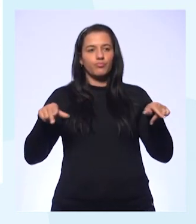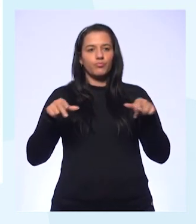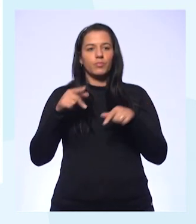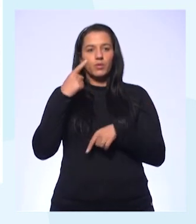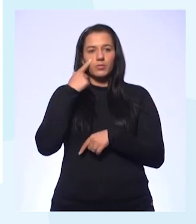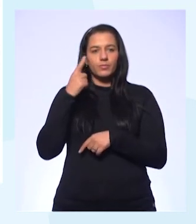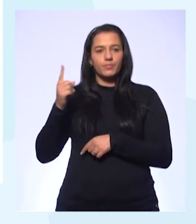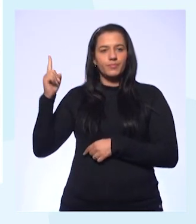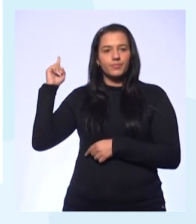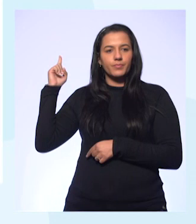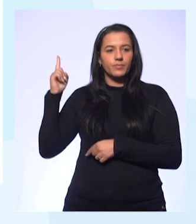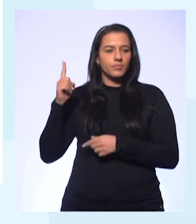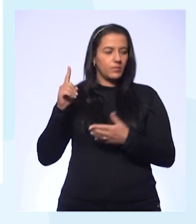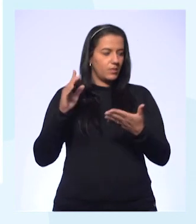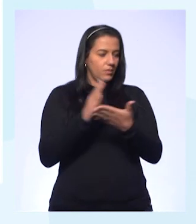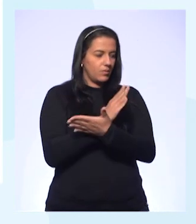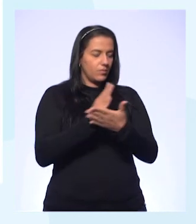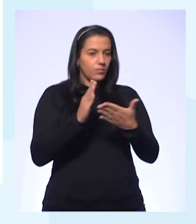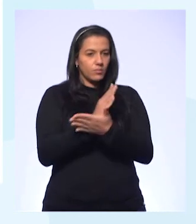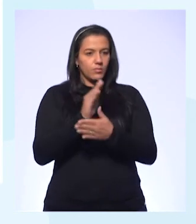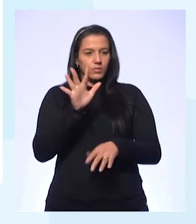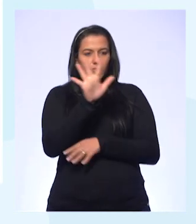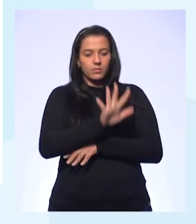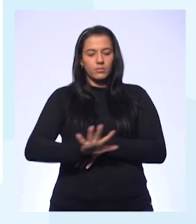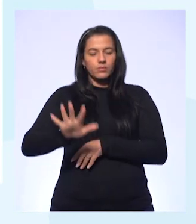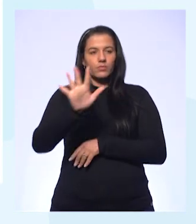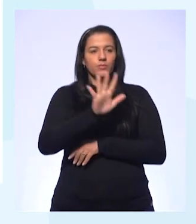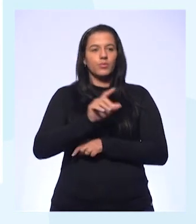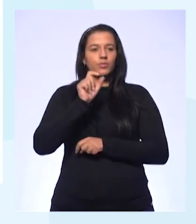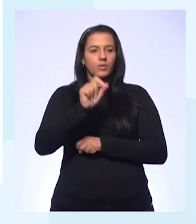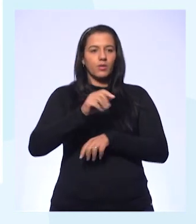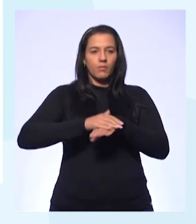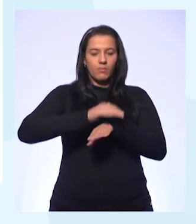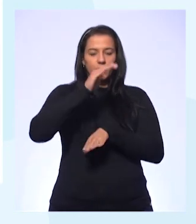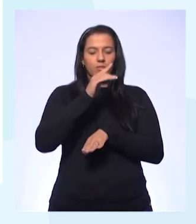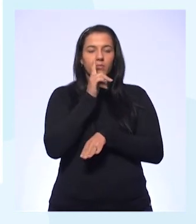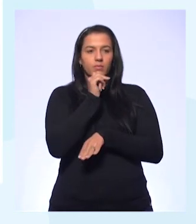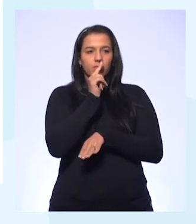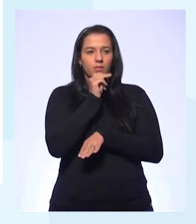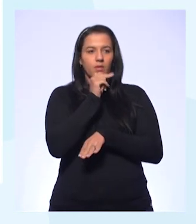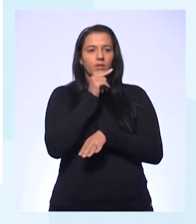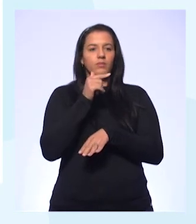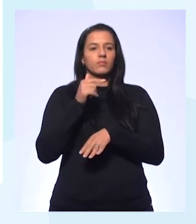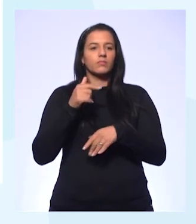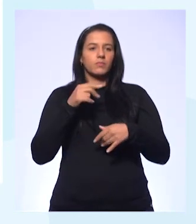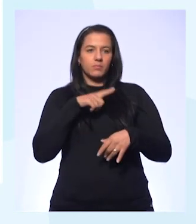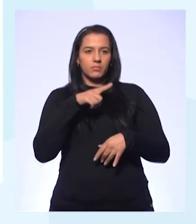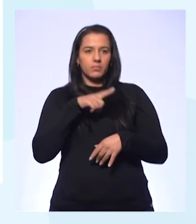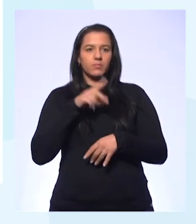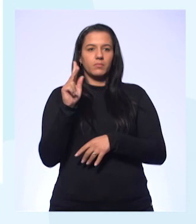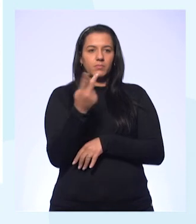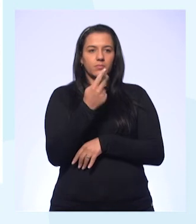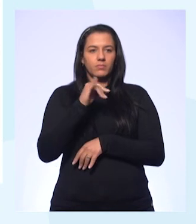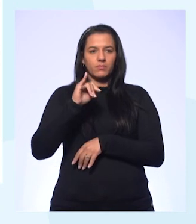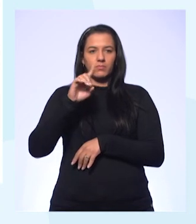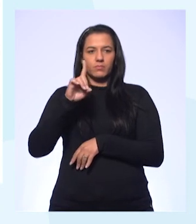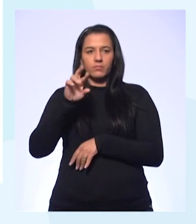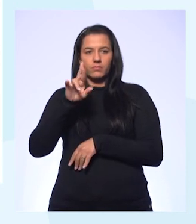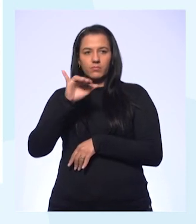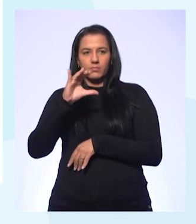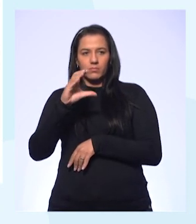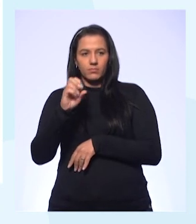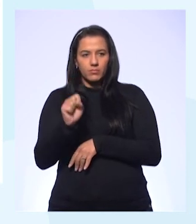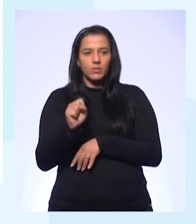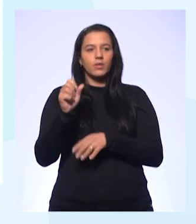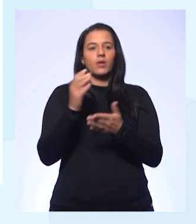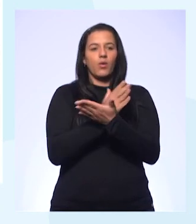né, regiões com uma grande quantidade de águas, né, com recursos hídricos abundantes, mas também temos áreas aí com